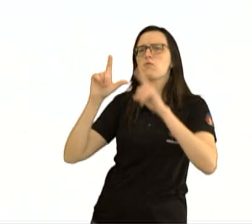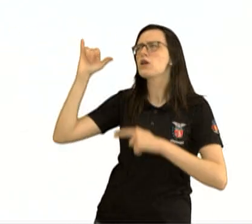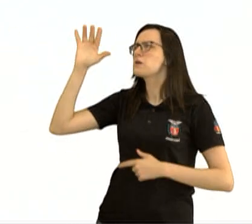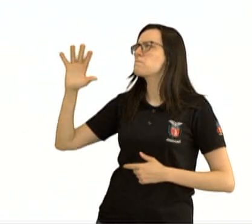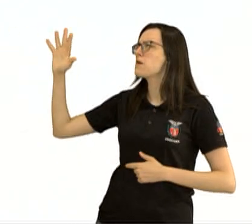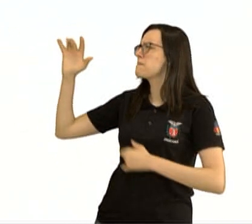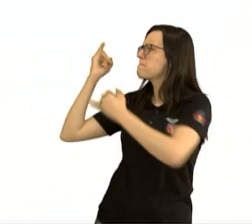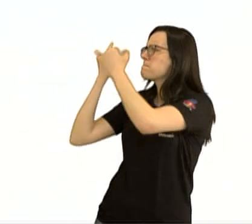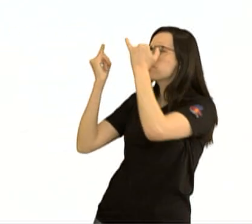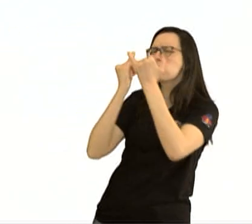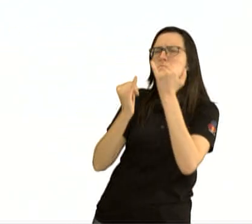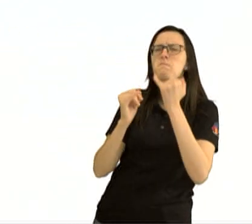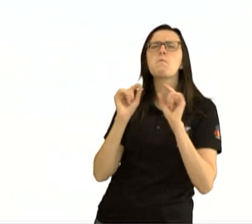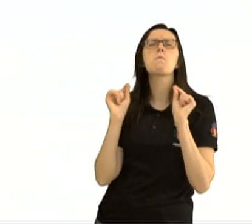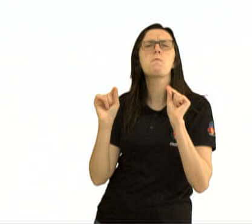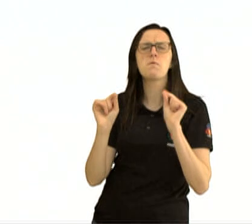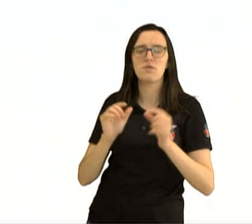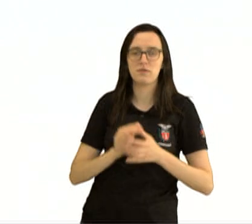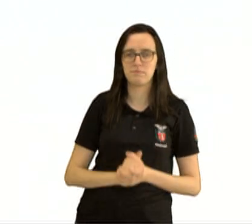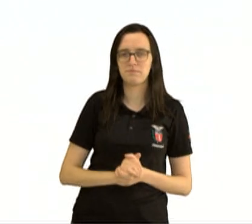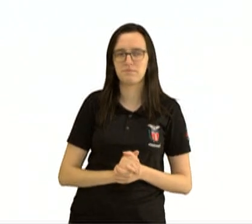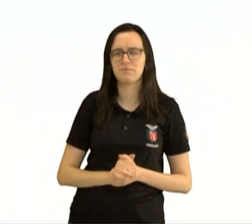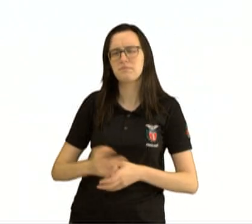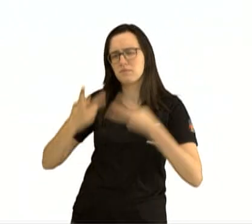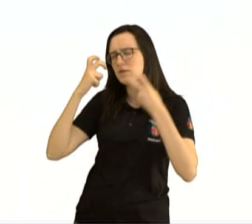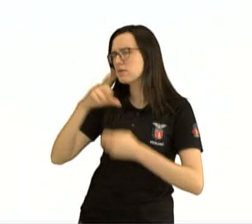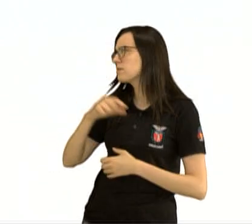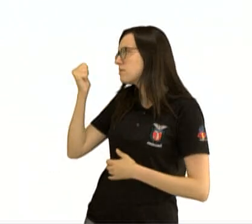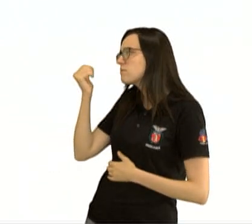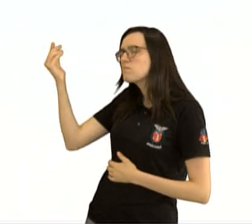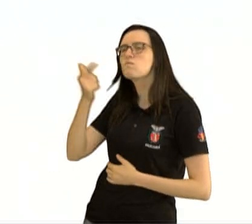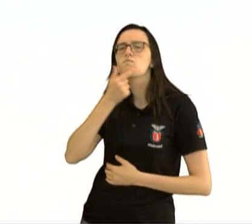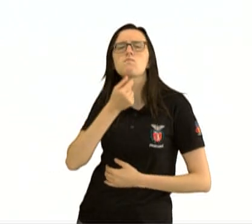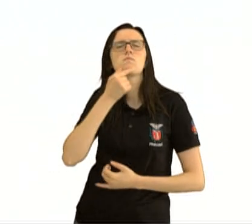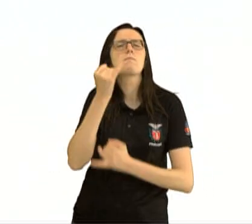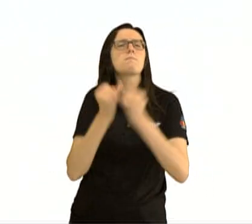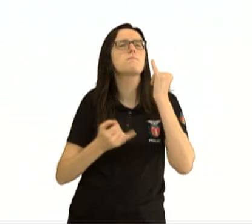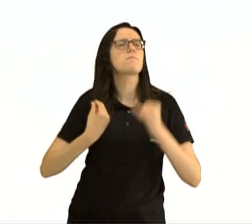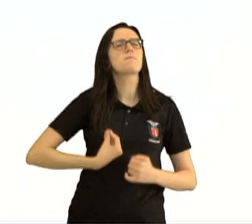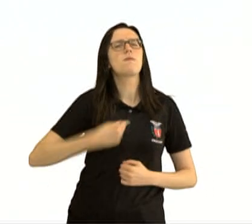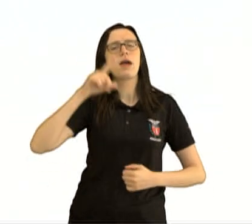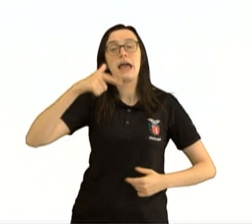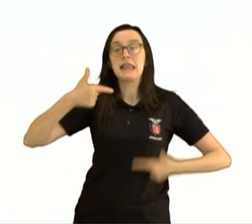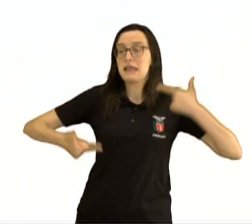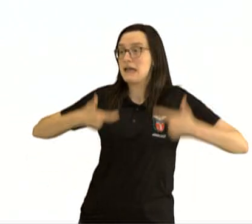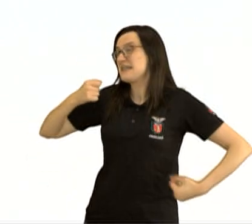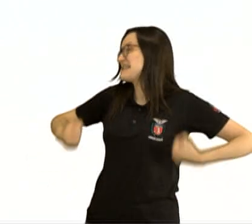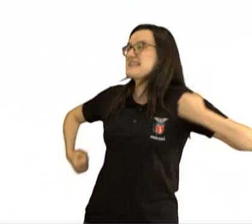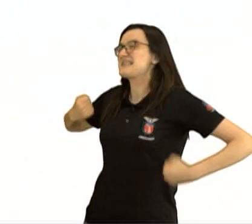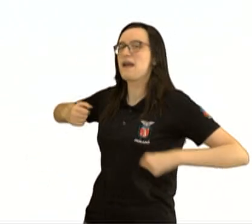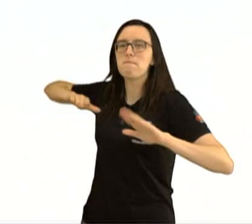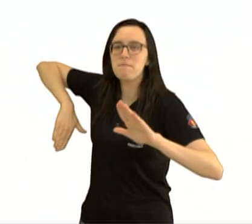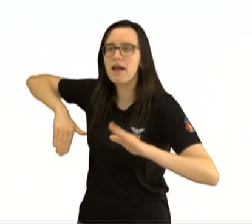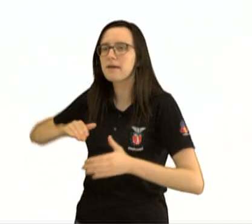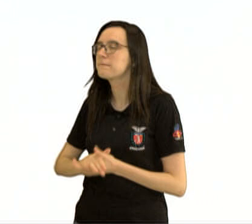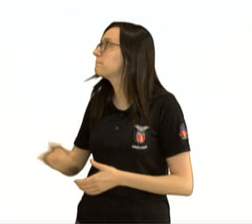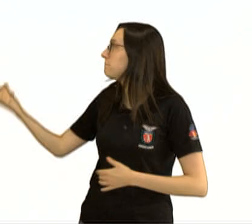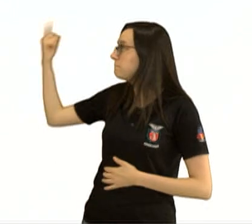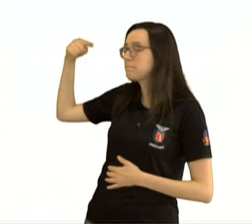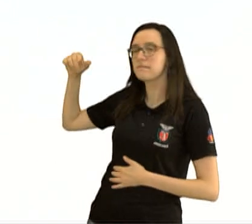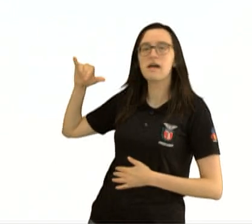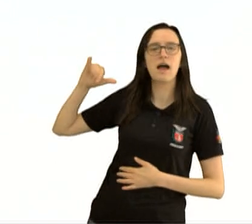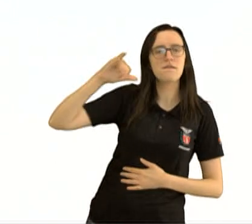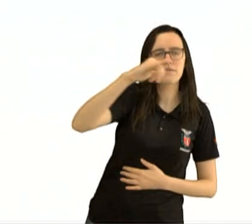têm em comum? Observem. Nós temos um rapaz que parece que como se ele estivesse saindo do trabalho, indo para uma praia. Temos um